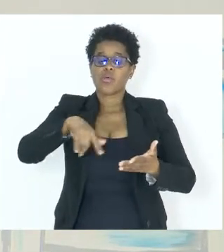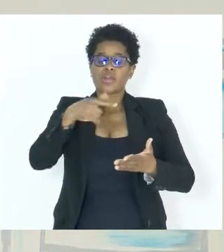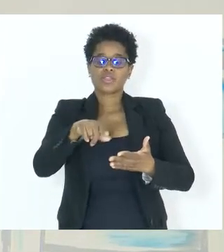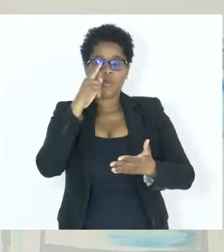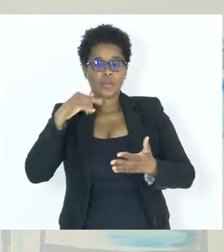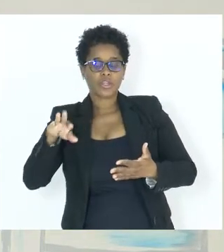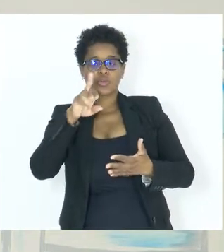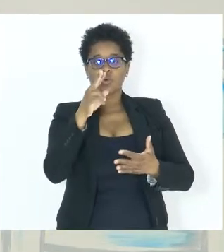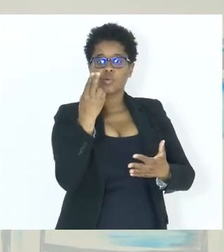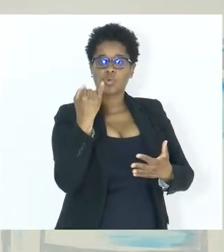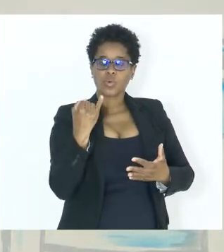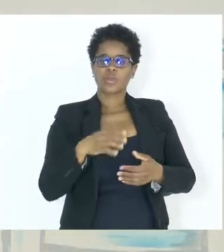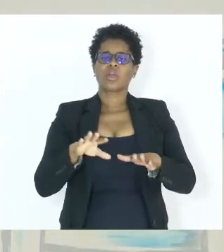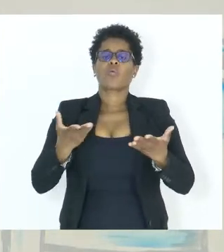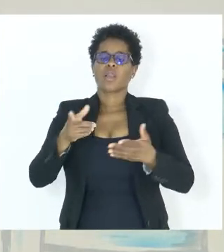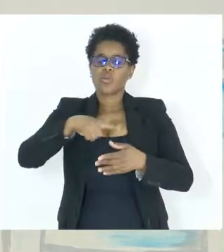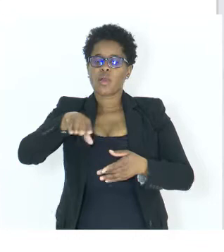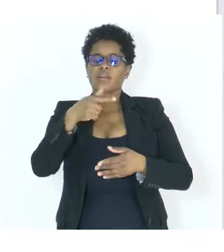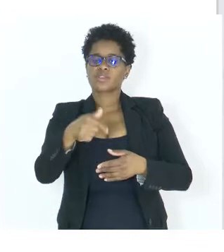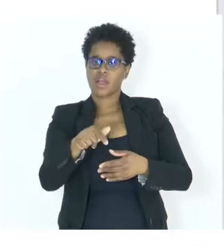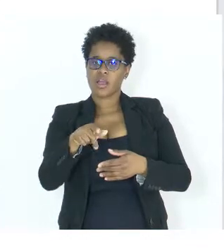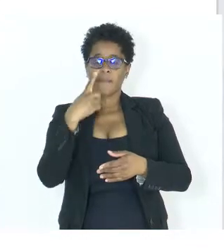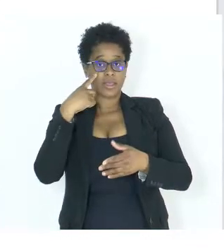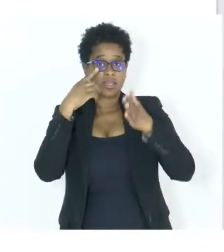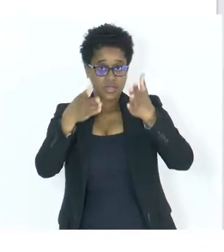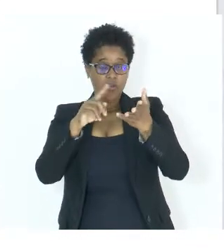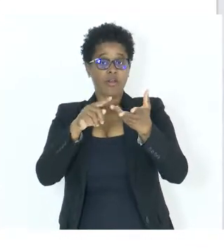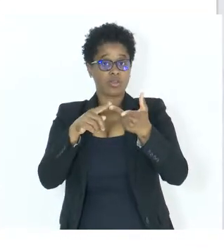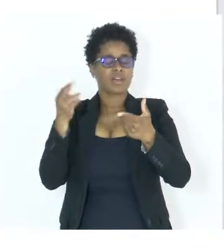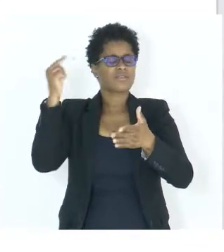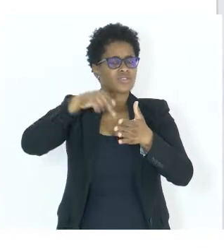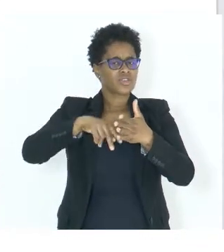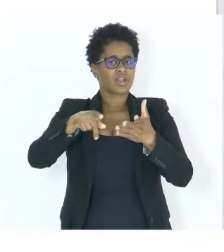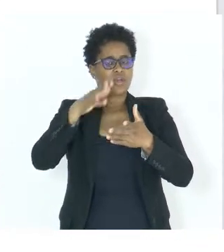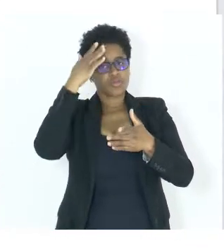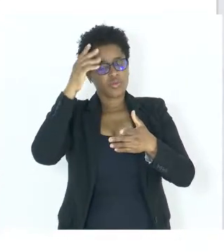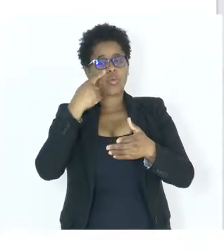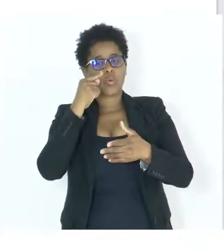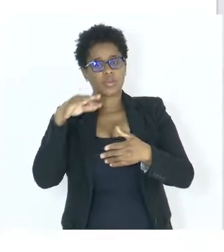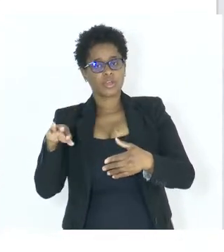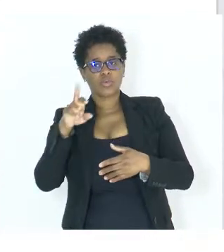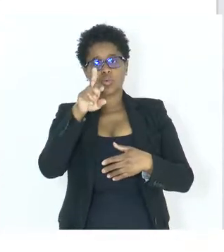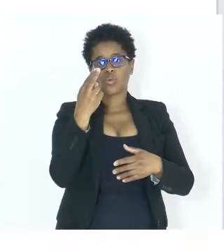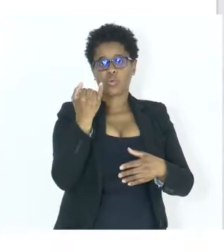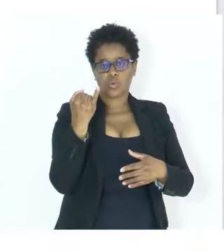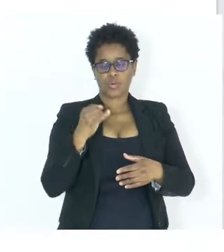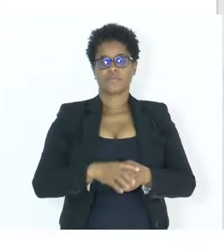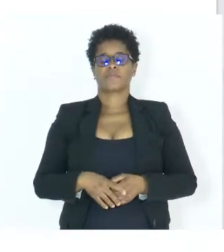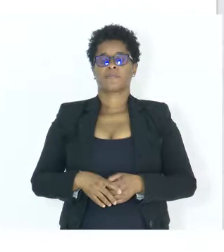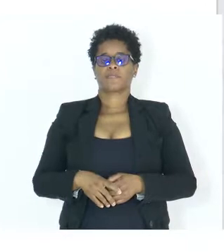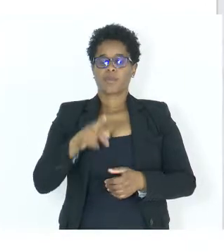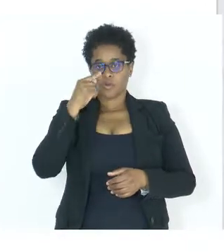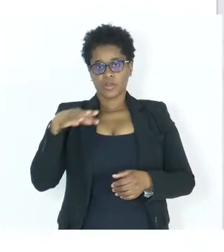identificar o menino Rui. Em que lugar é que está? Prestem atenção e vão contar até chegar no menino Rui. O menino